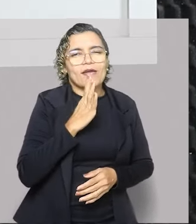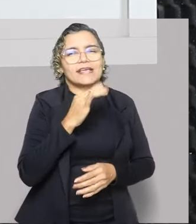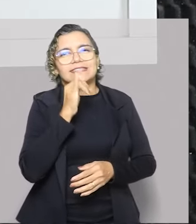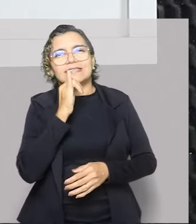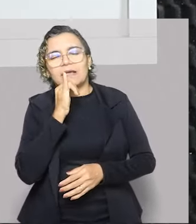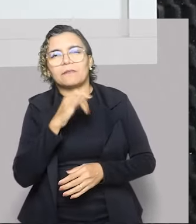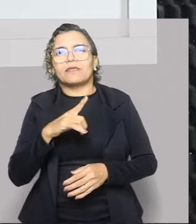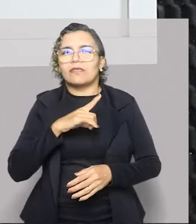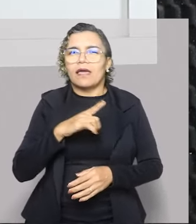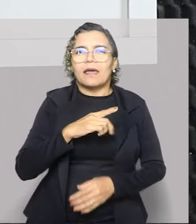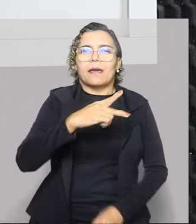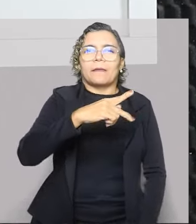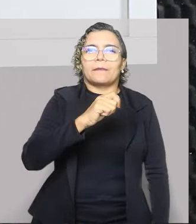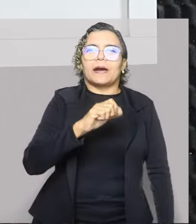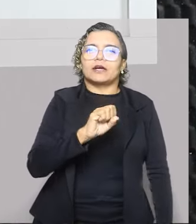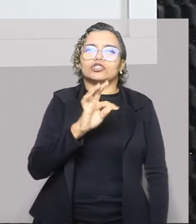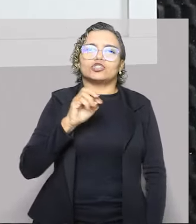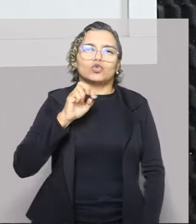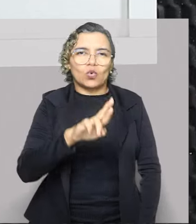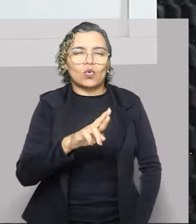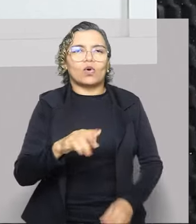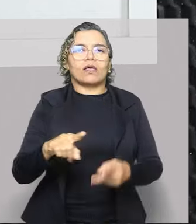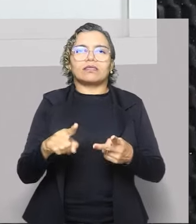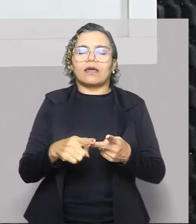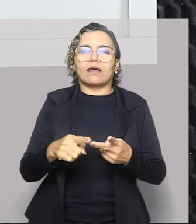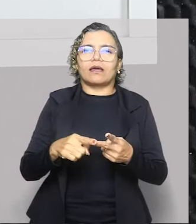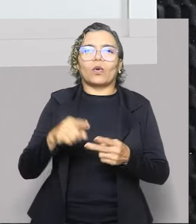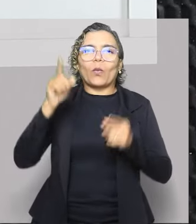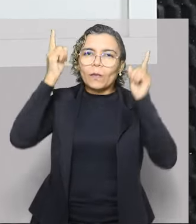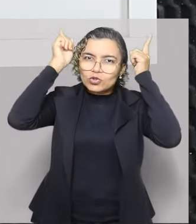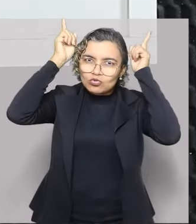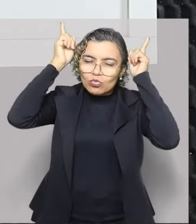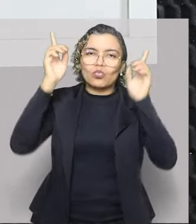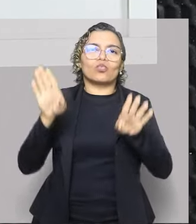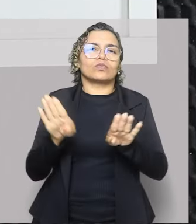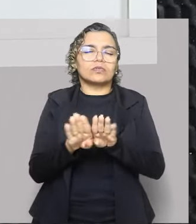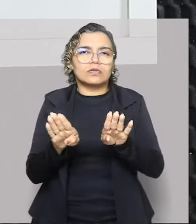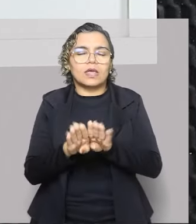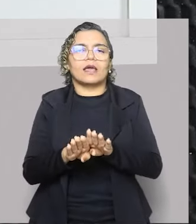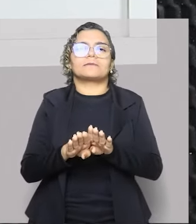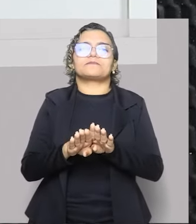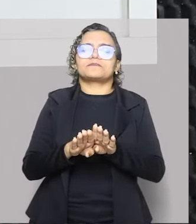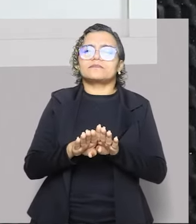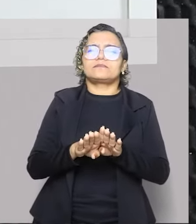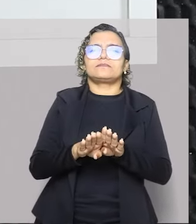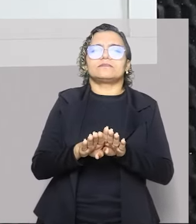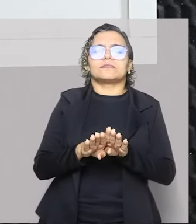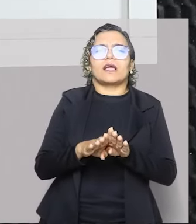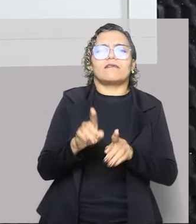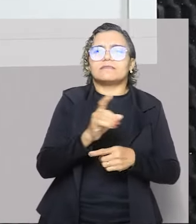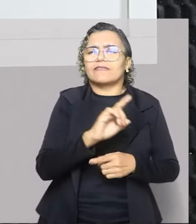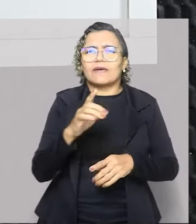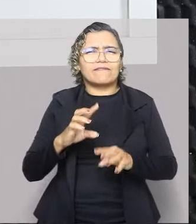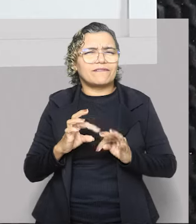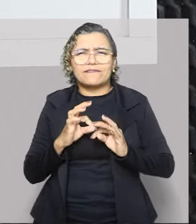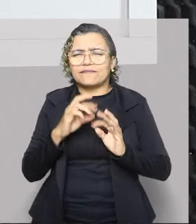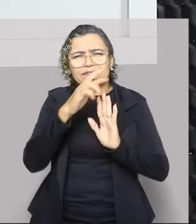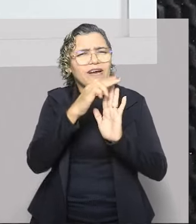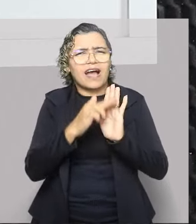pastor alemão né tem o pitibu ali também tem o Shitsu né existem vários